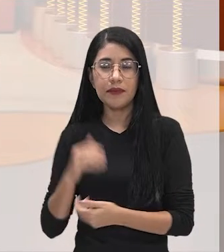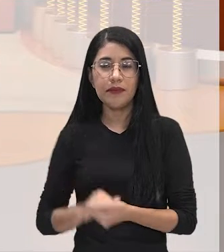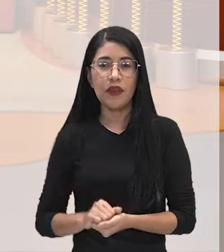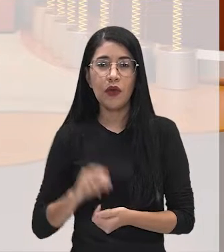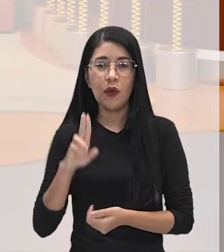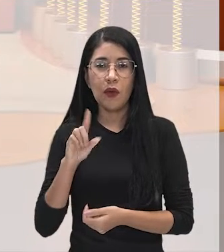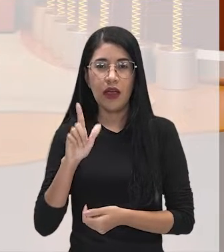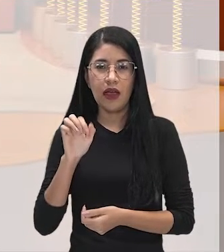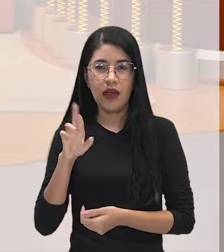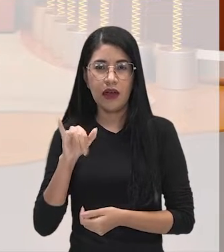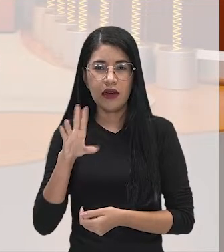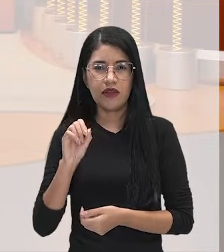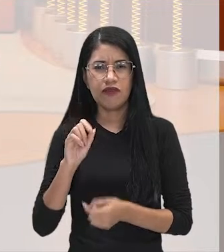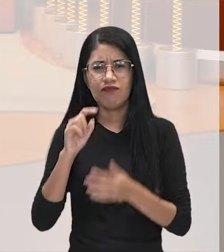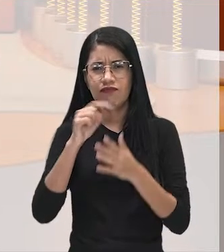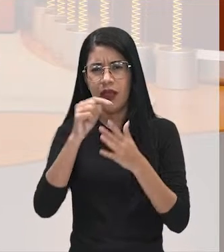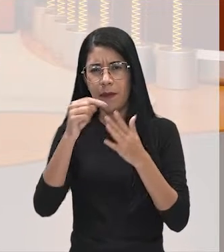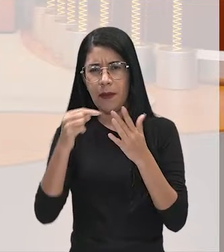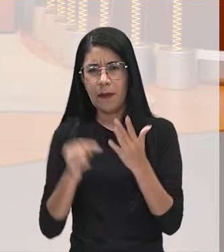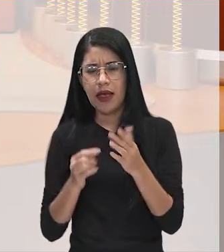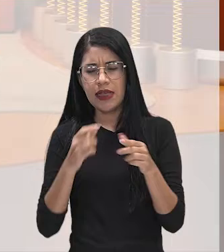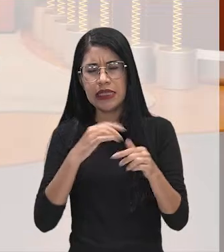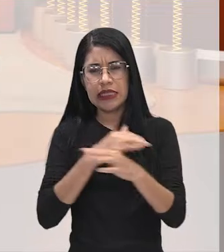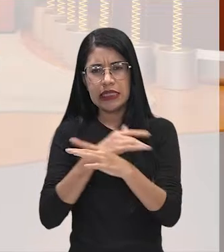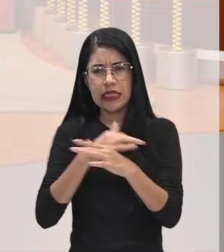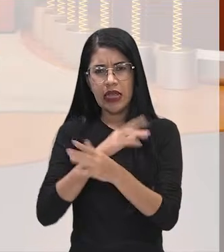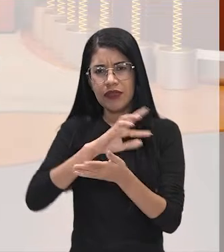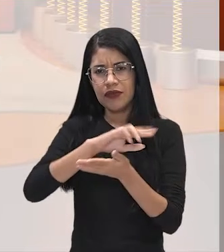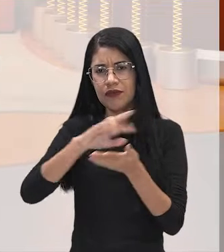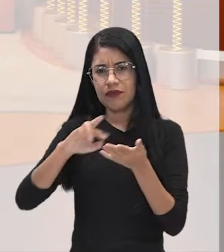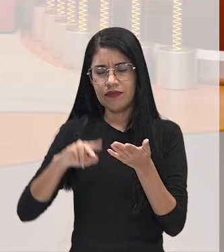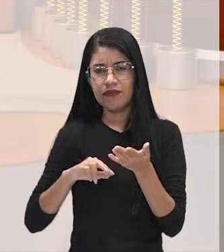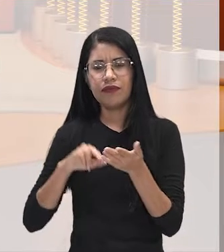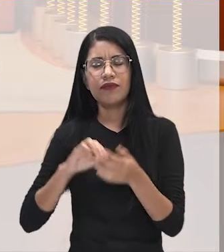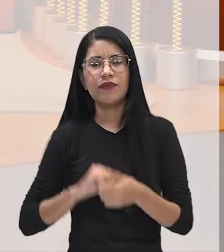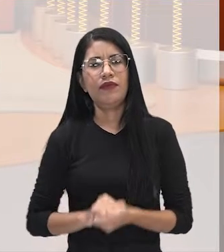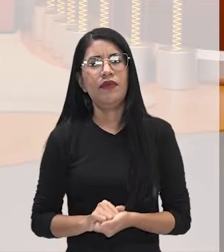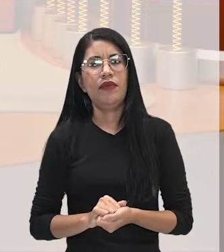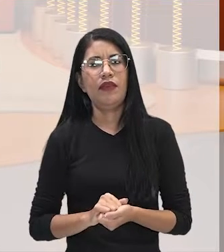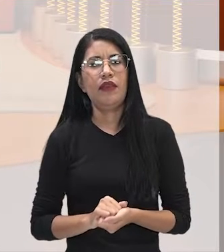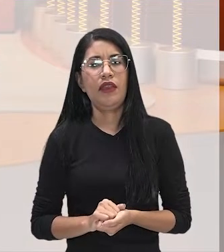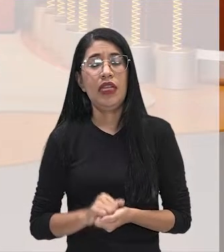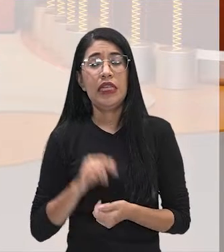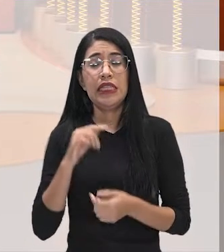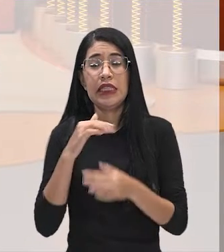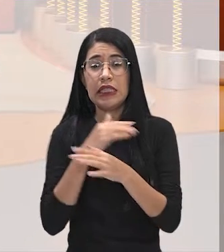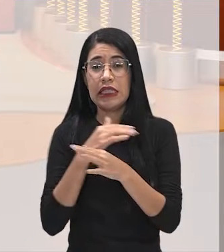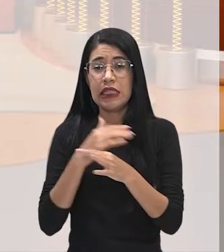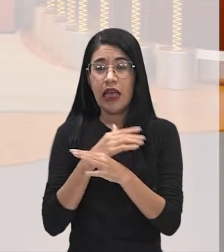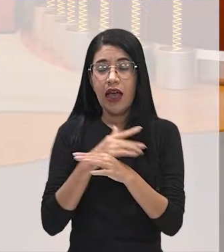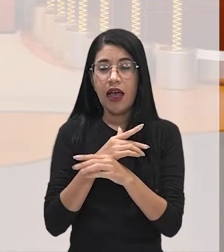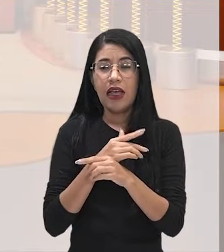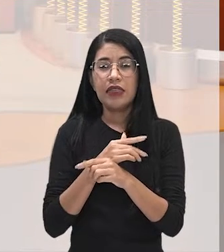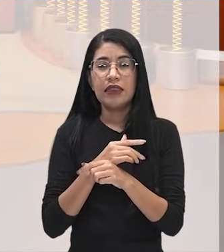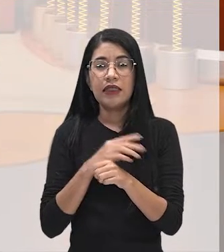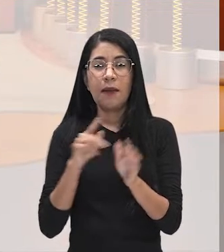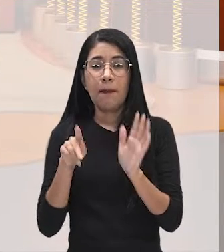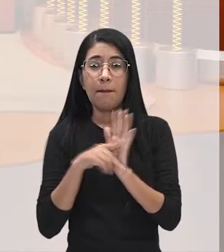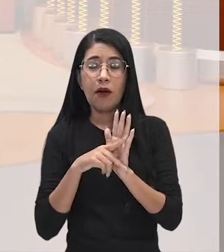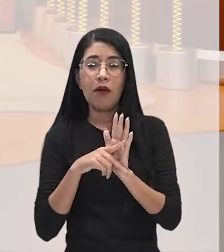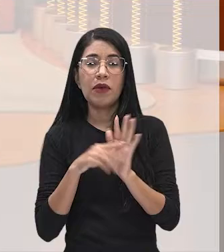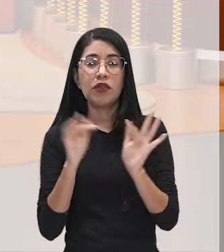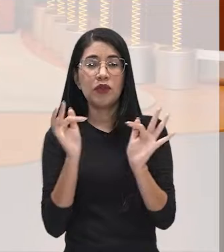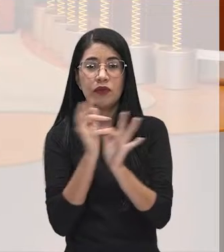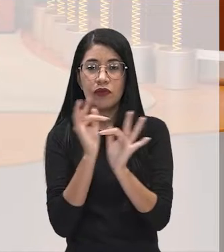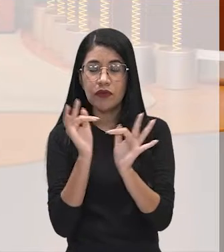Ugarit, Biblos, Beritos, Sidon, Tiro, tá? Elas são cidades-estados fenícias,